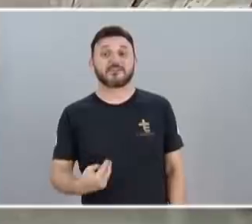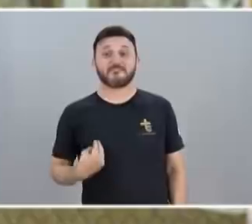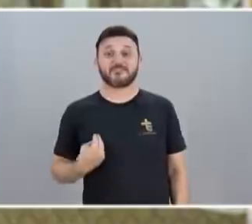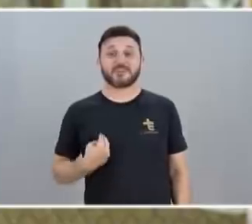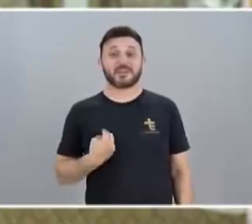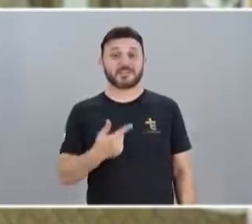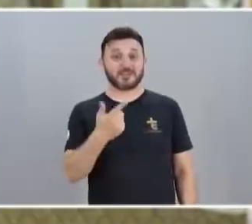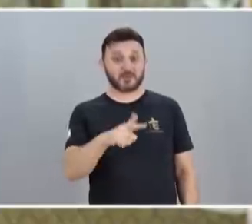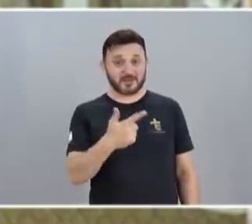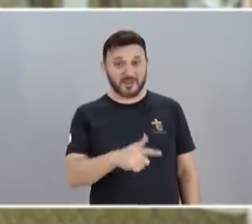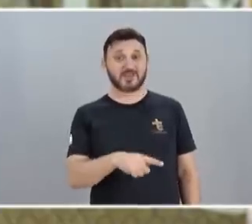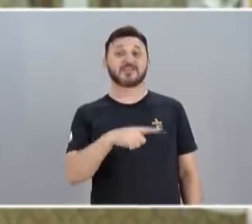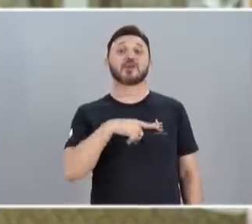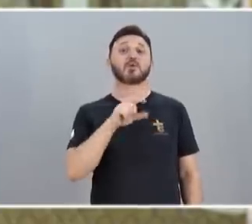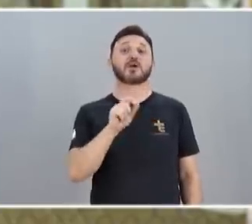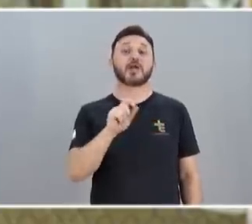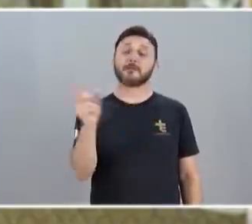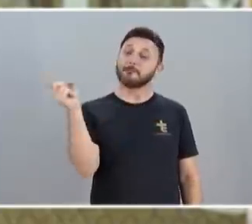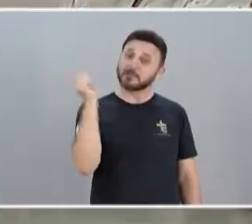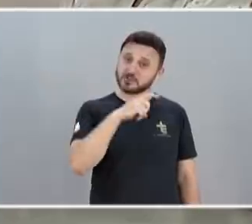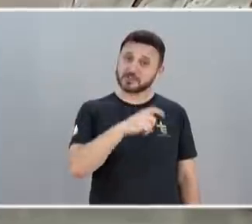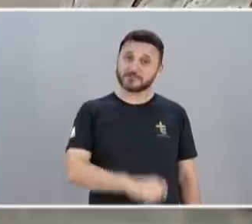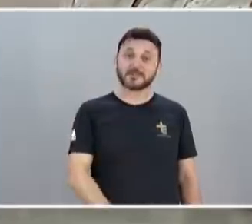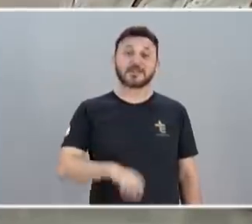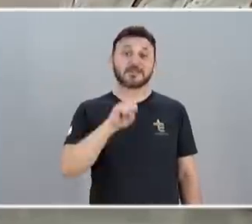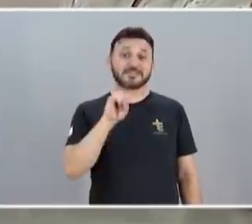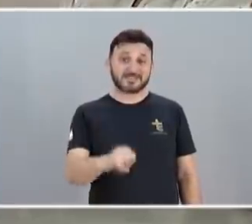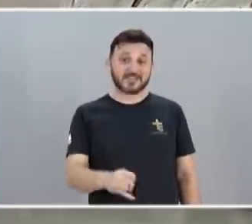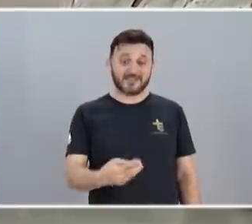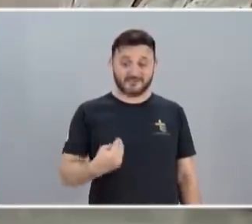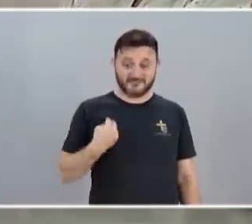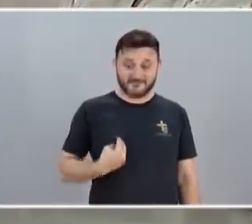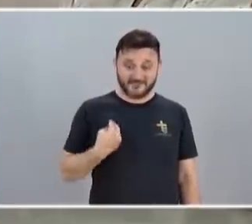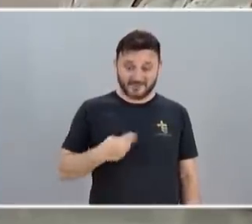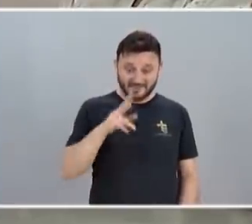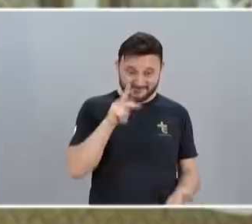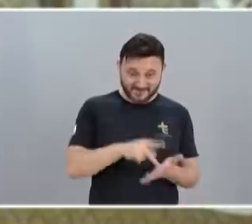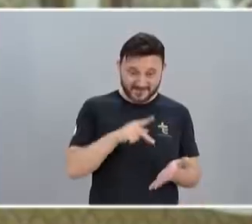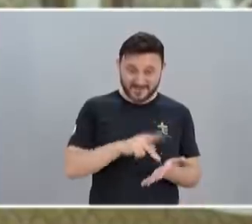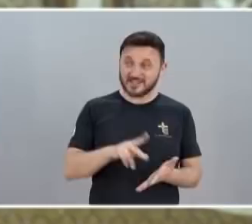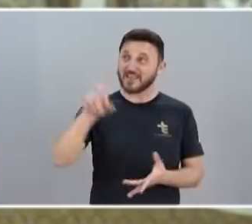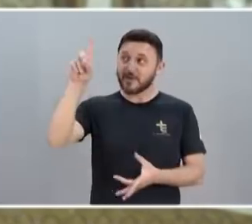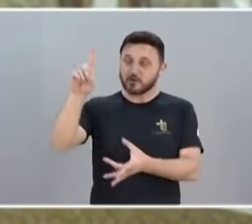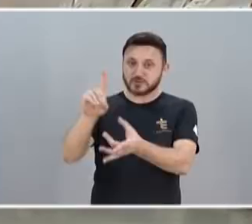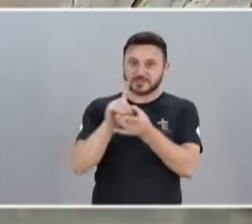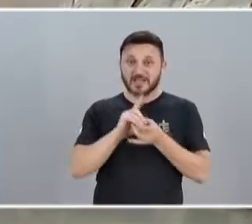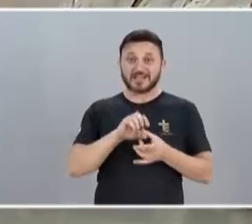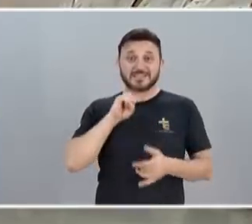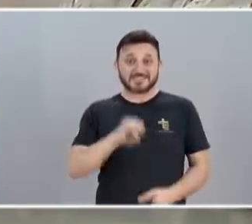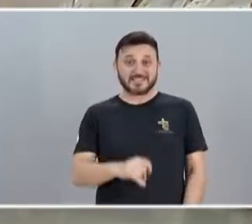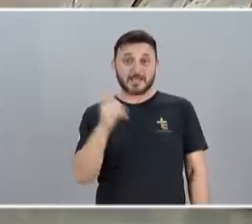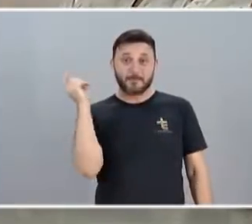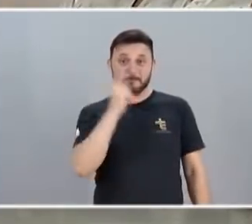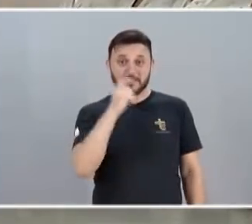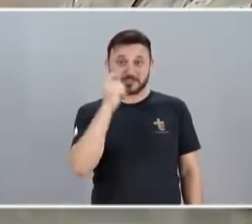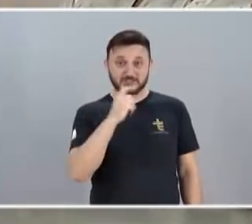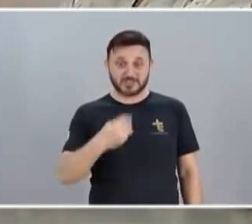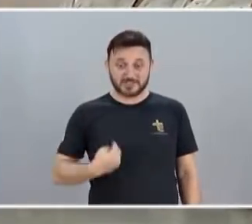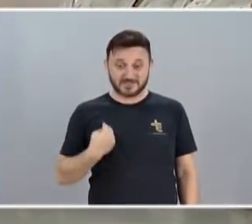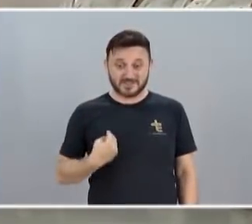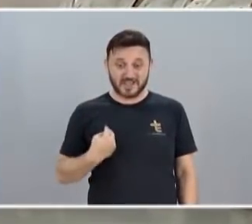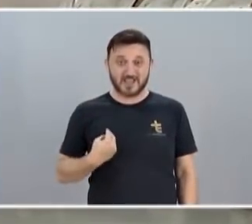a mentira. Se a verdade está, Deus está. Se a mentira está, está